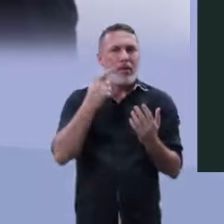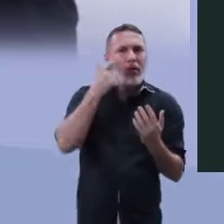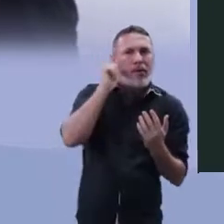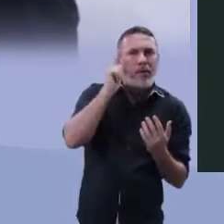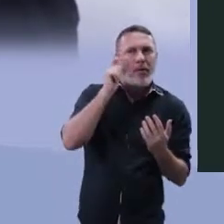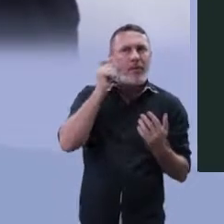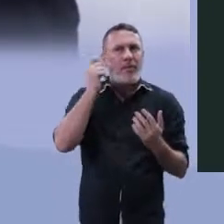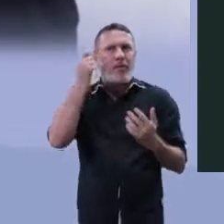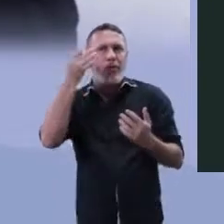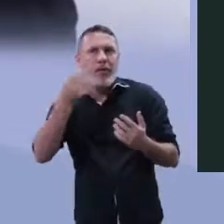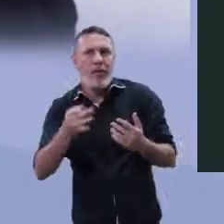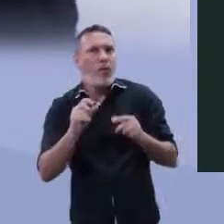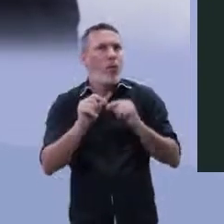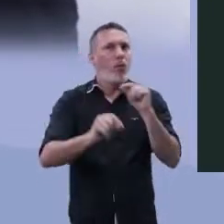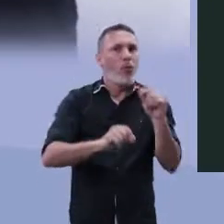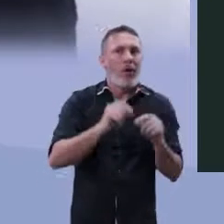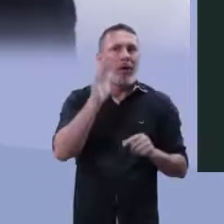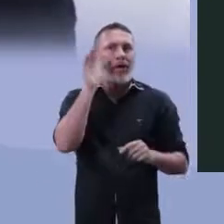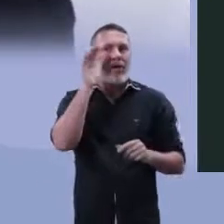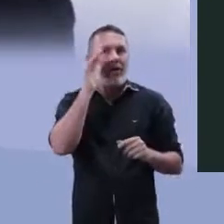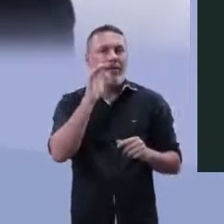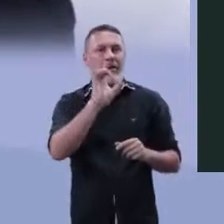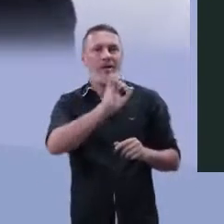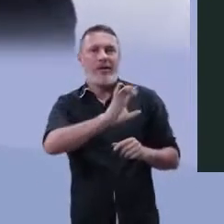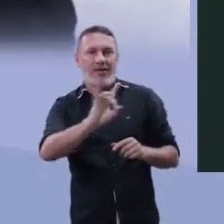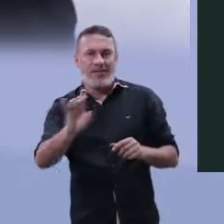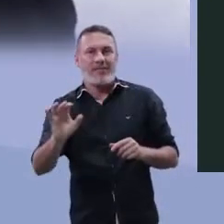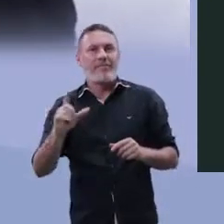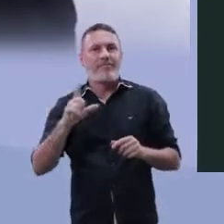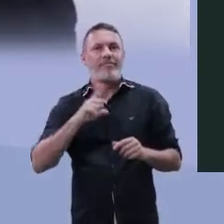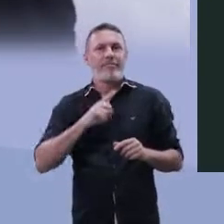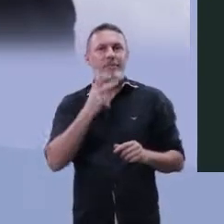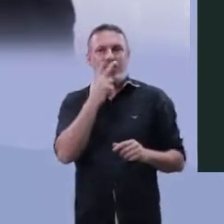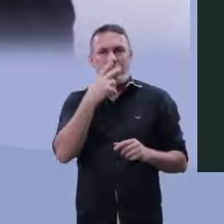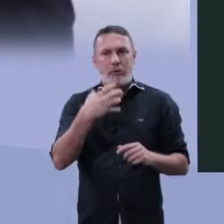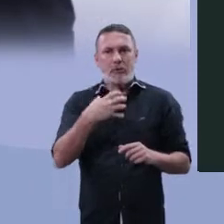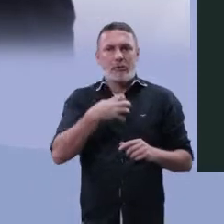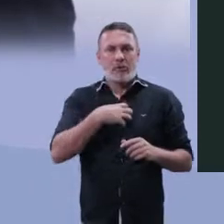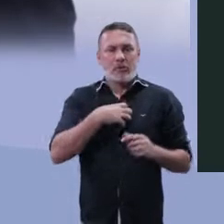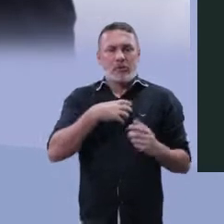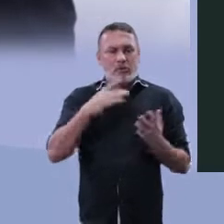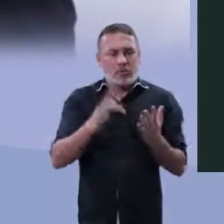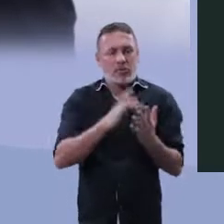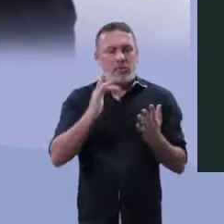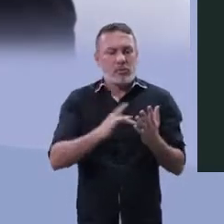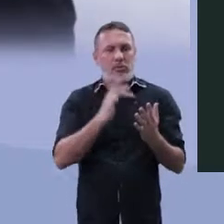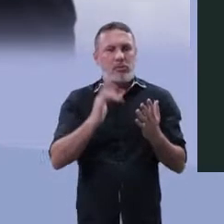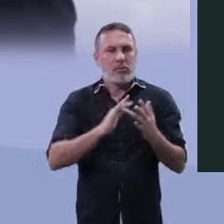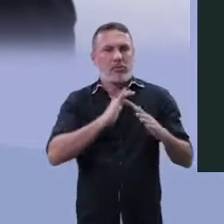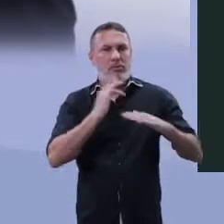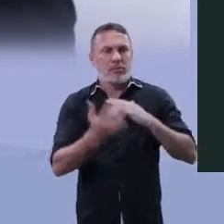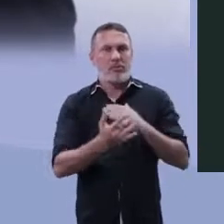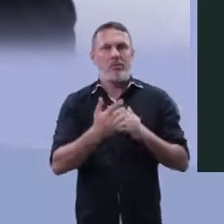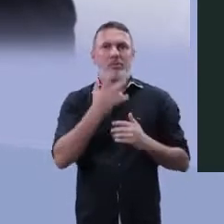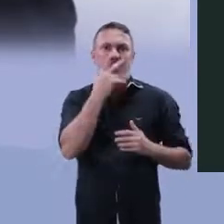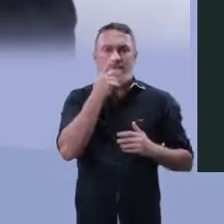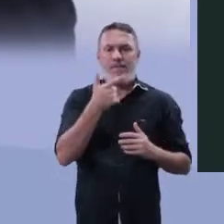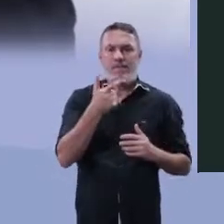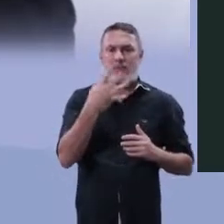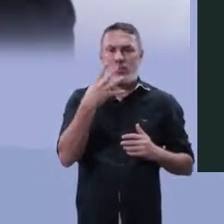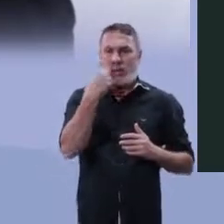que foi publicado, postado no dia anterior, mesmo de madrugada, ou seja, há uma situação de